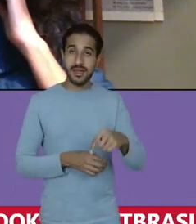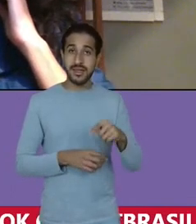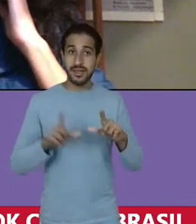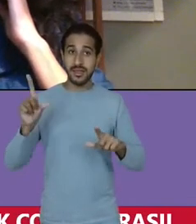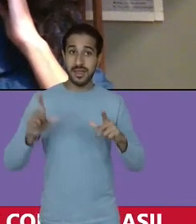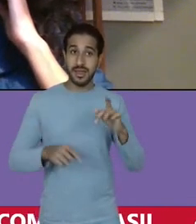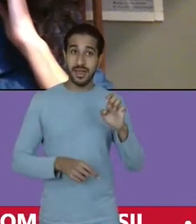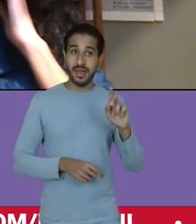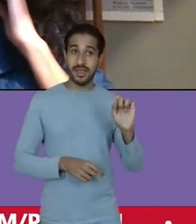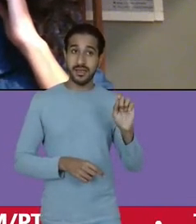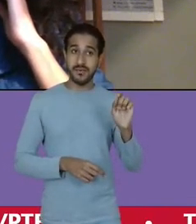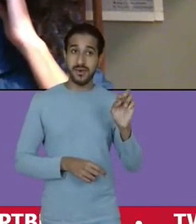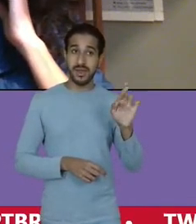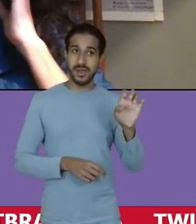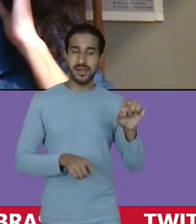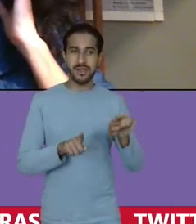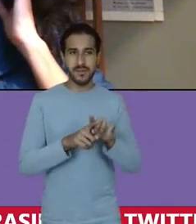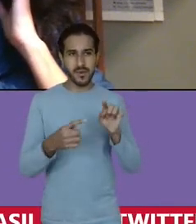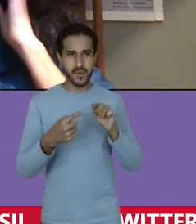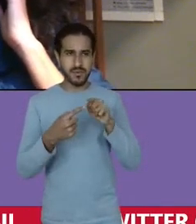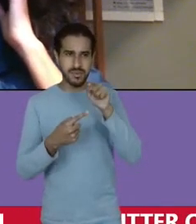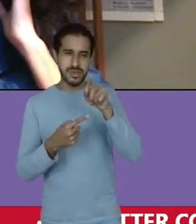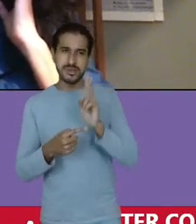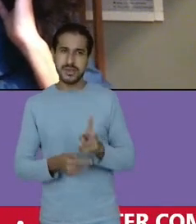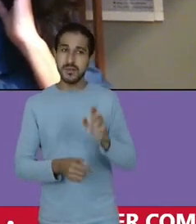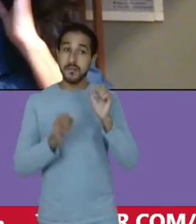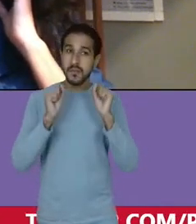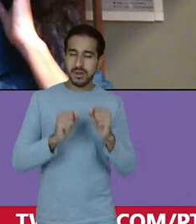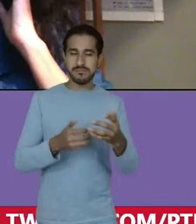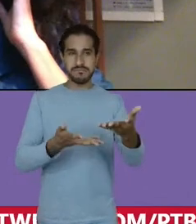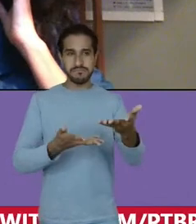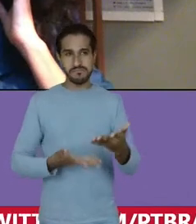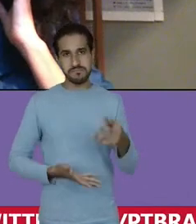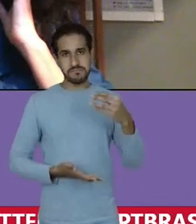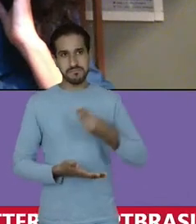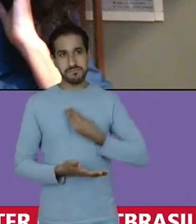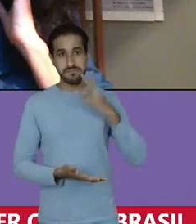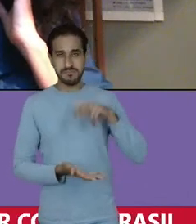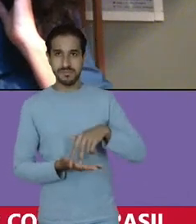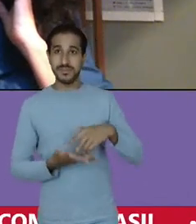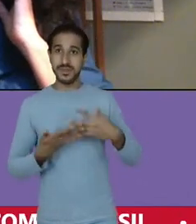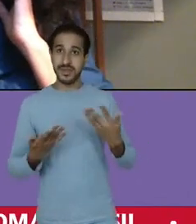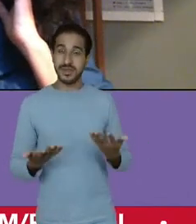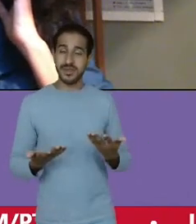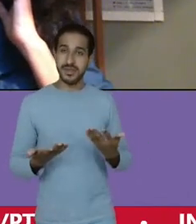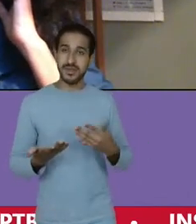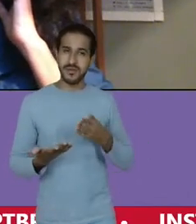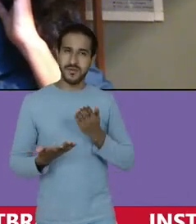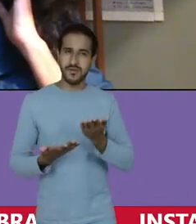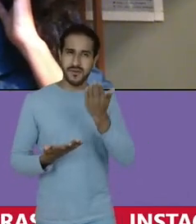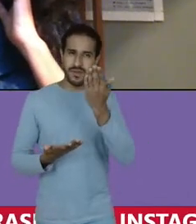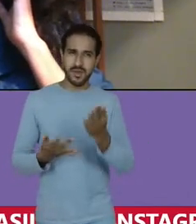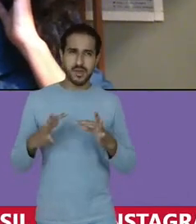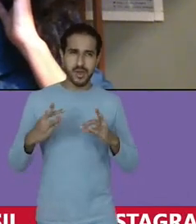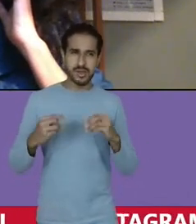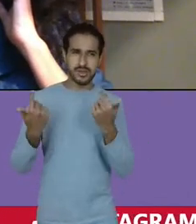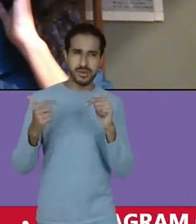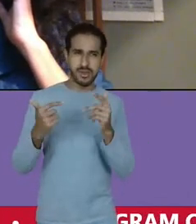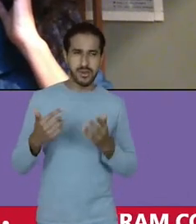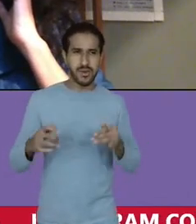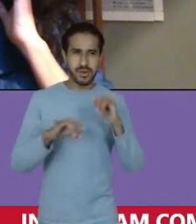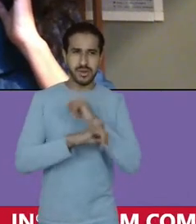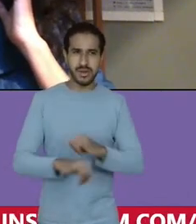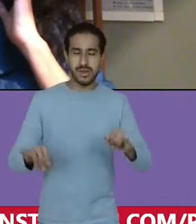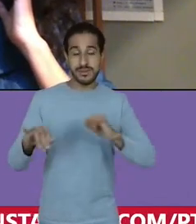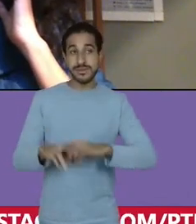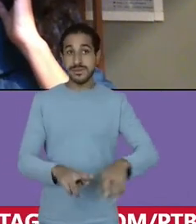TV Elas por Elas, também é sua. Sempre que você puder, uhum. seja muito bem-vinda. E ainda mais você, com todo o seu trabalho para